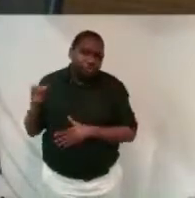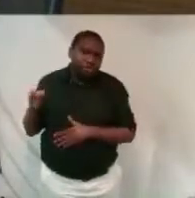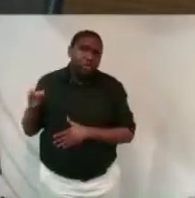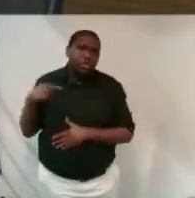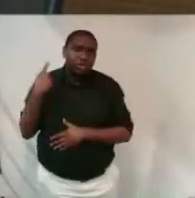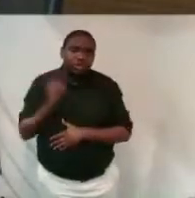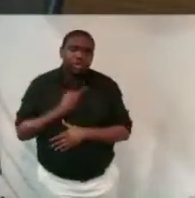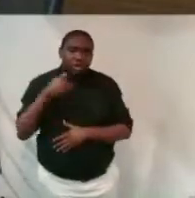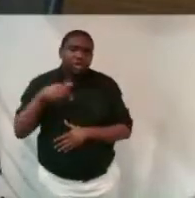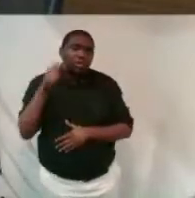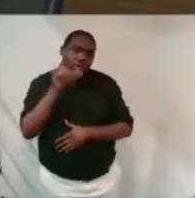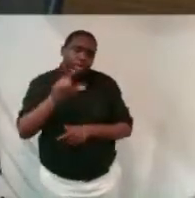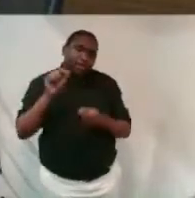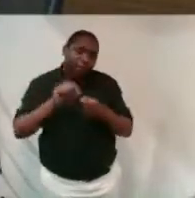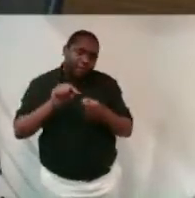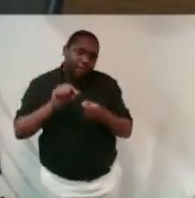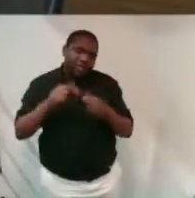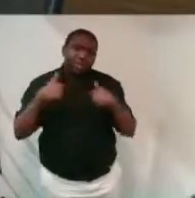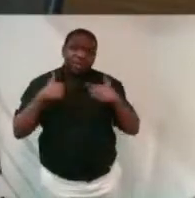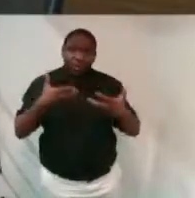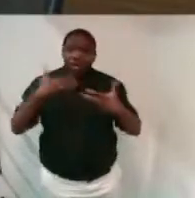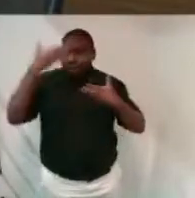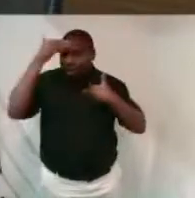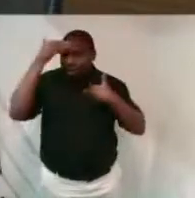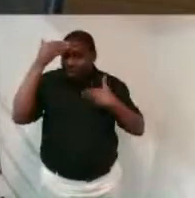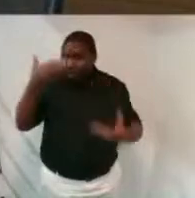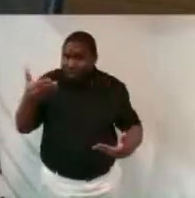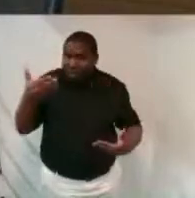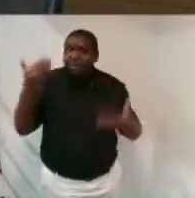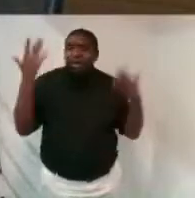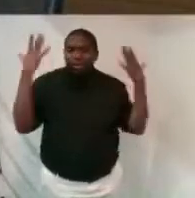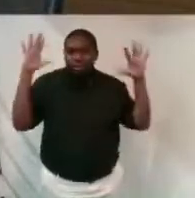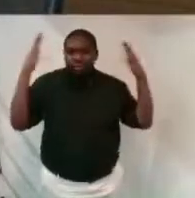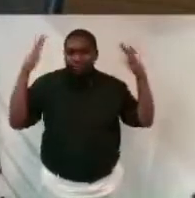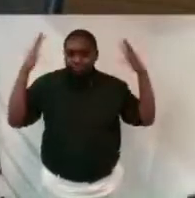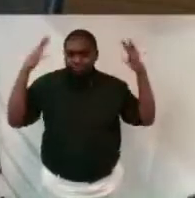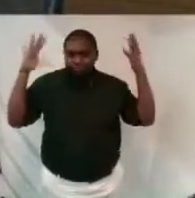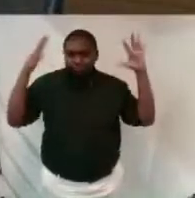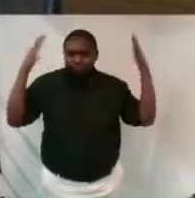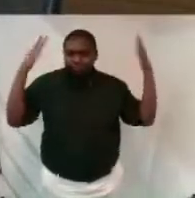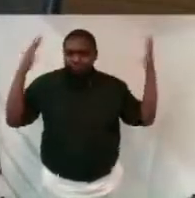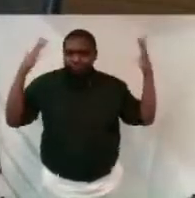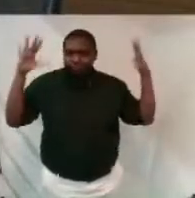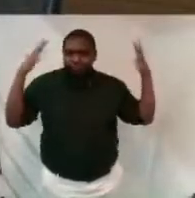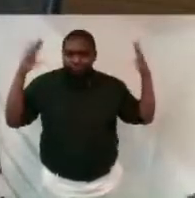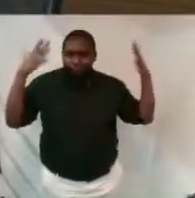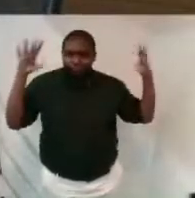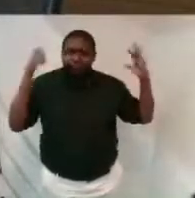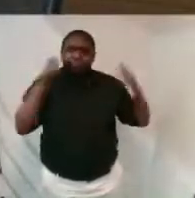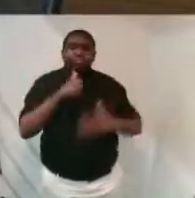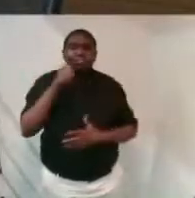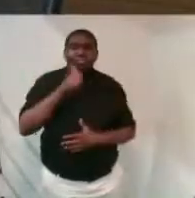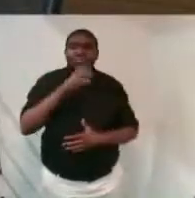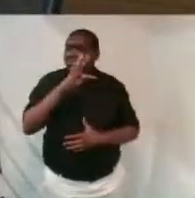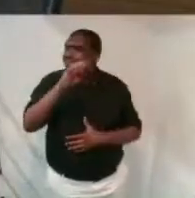tem conseguido realizar. E eu quero agradecer, e uma salva de palmas realmente para a Tarsila,